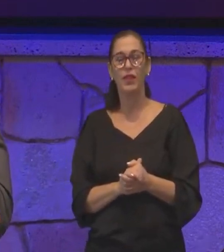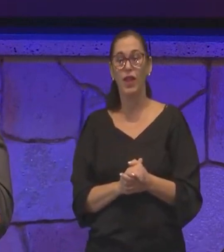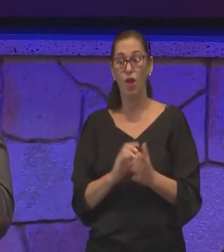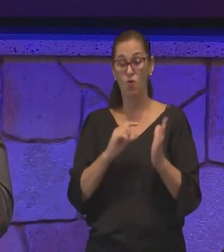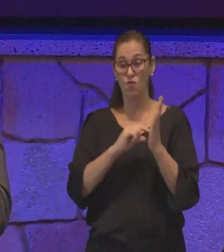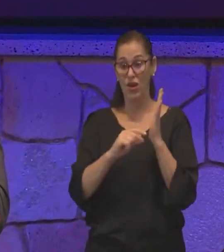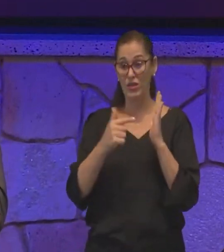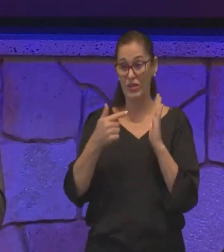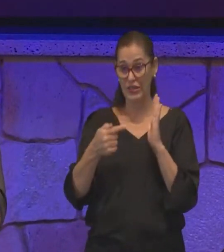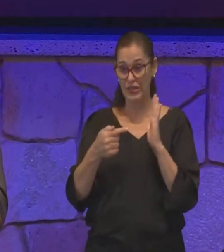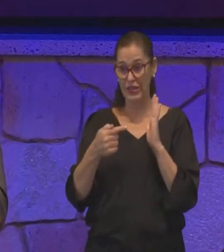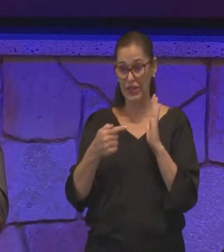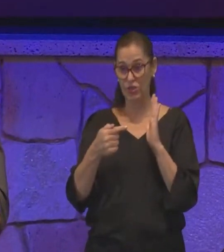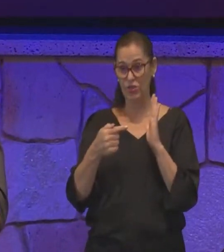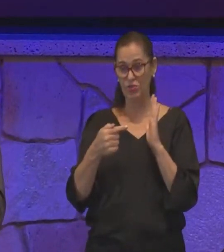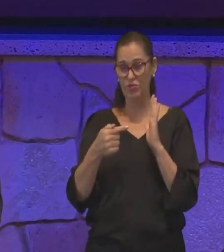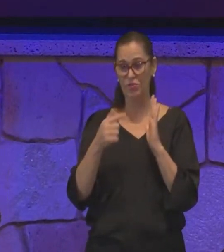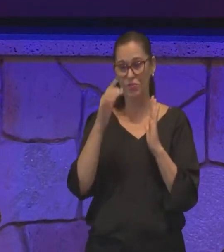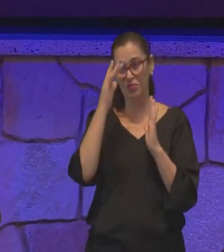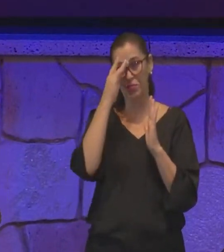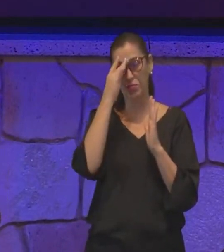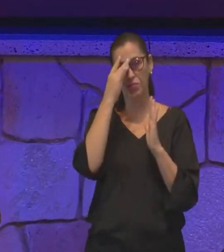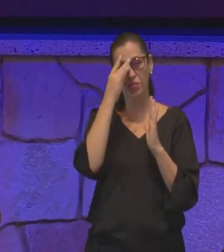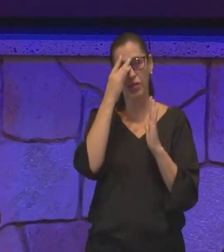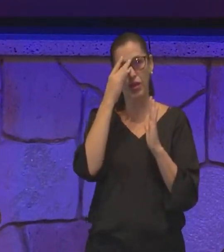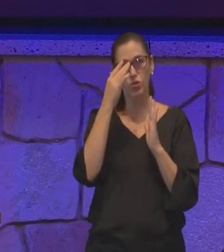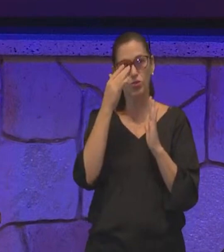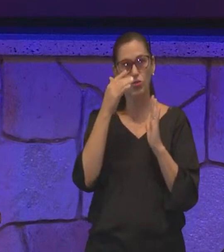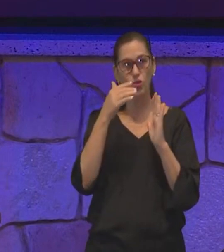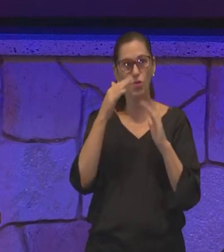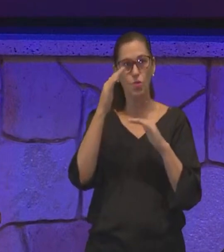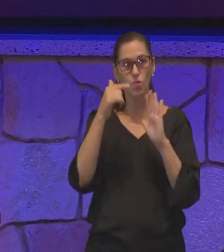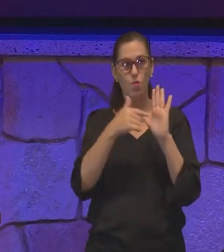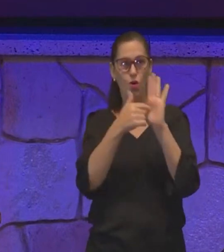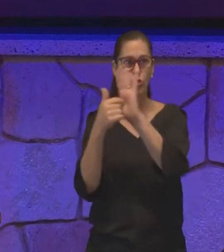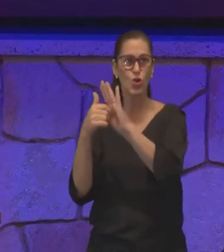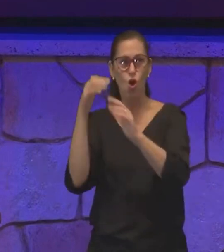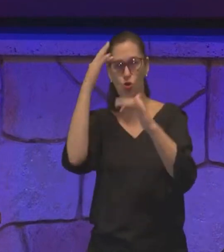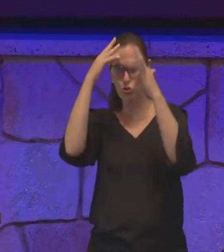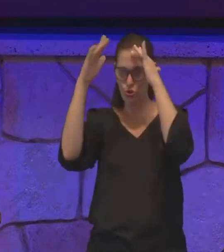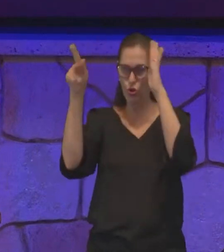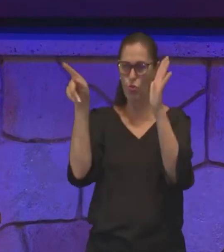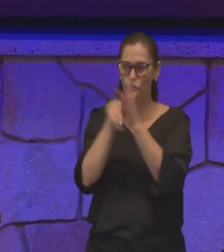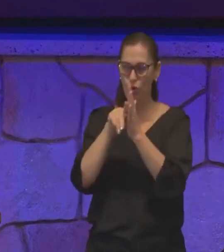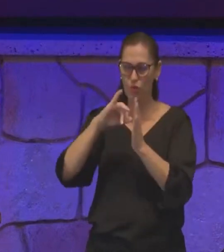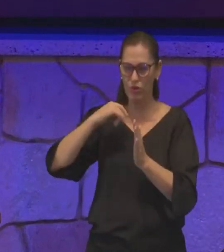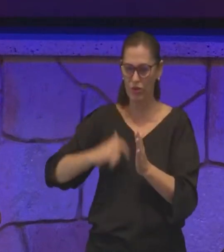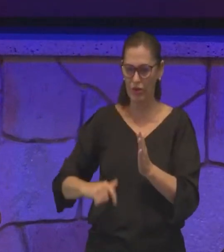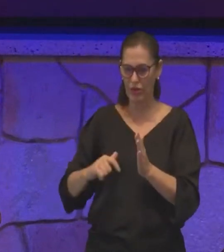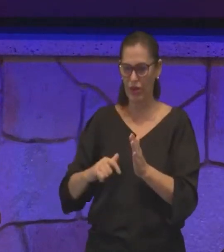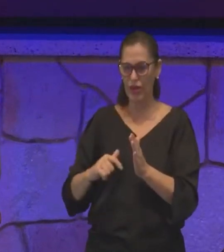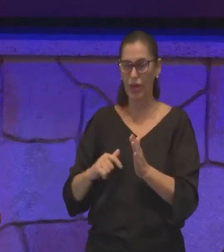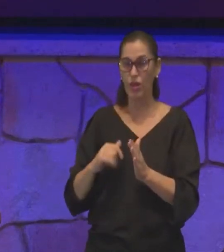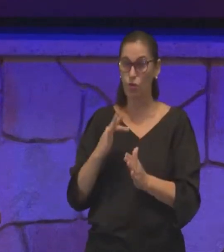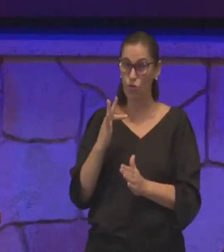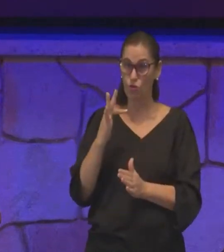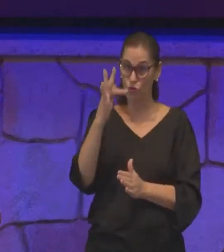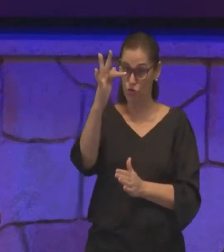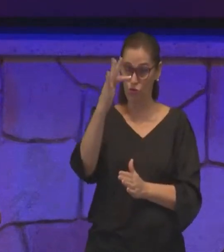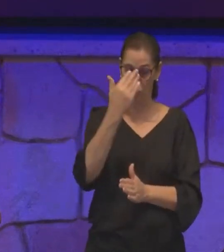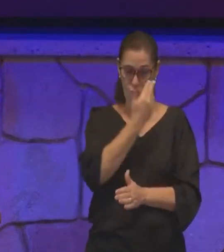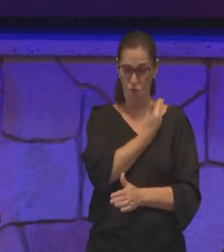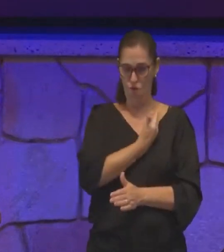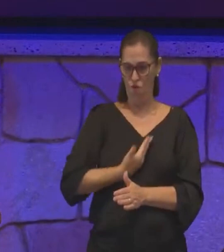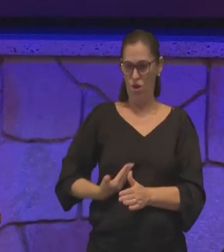7 fala sobre isso, sobre o seu sonho, sobre ele ser um grande governador, sobre ele ter